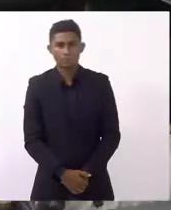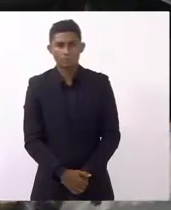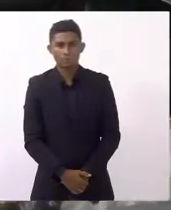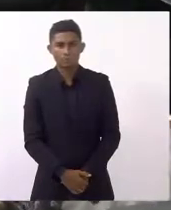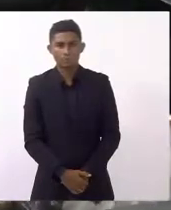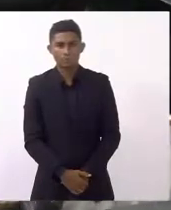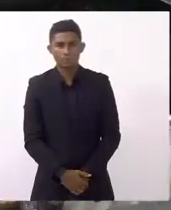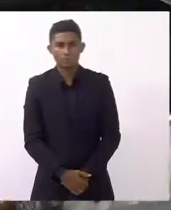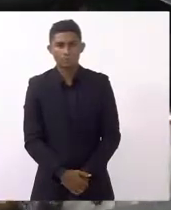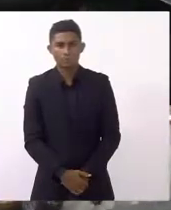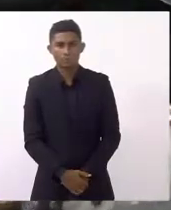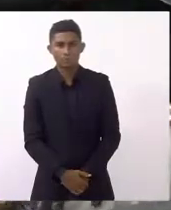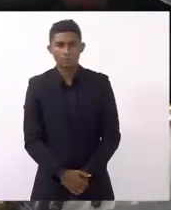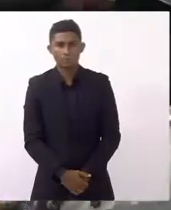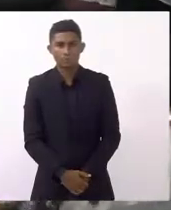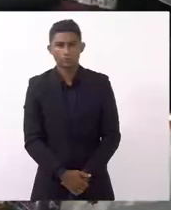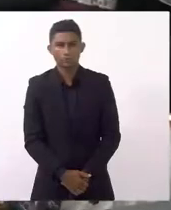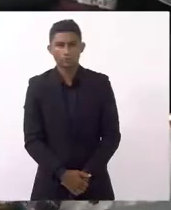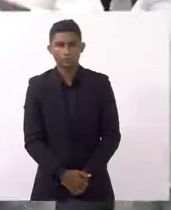E aí